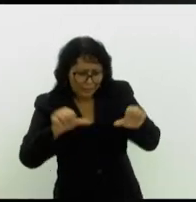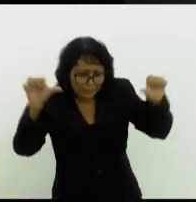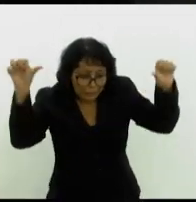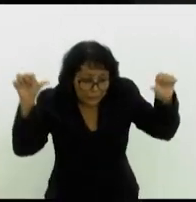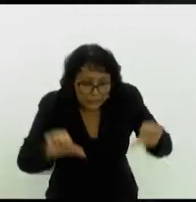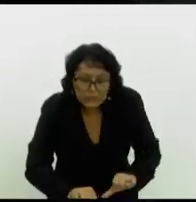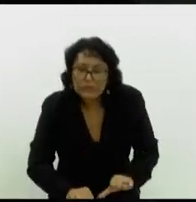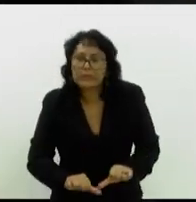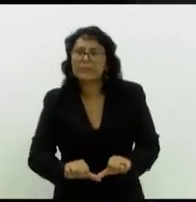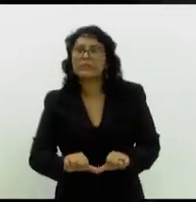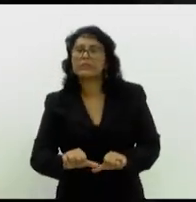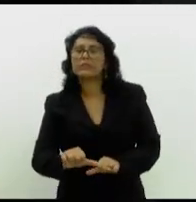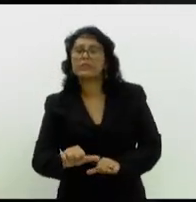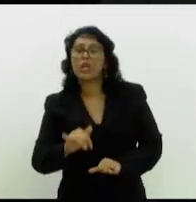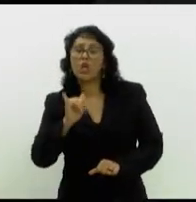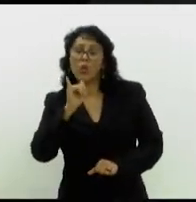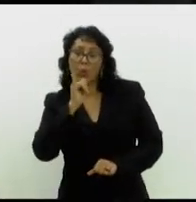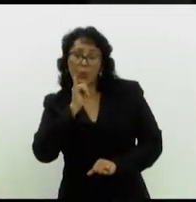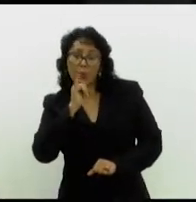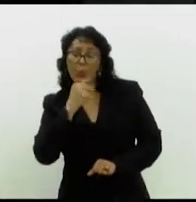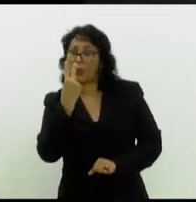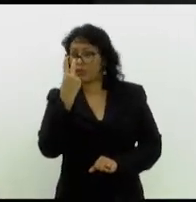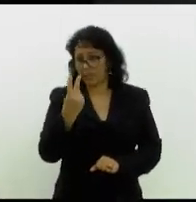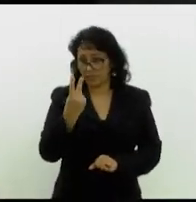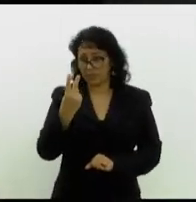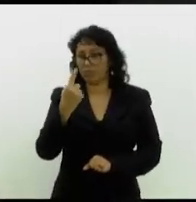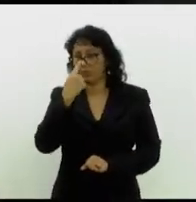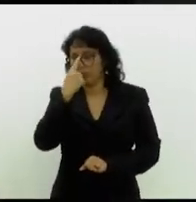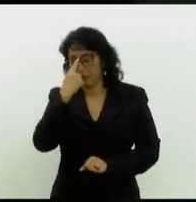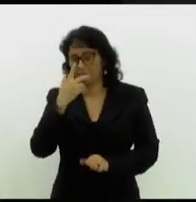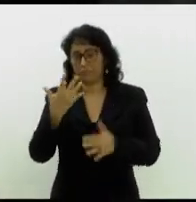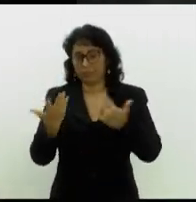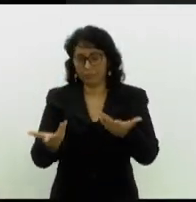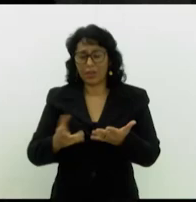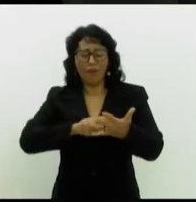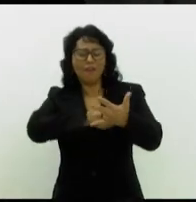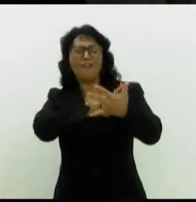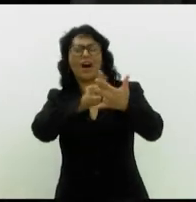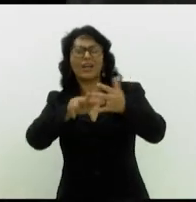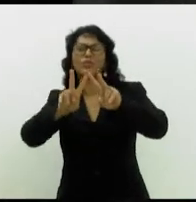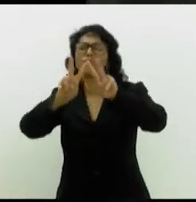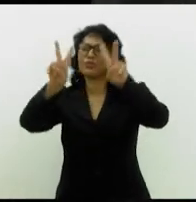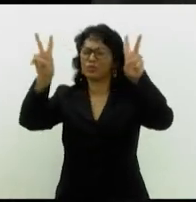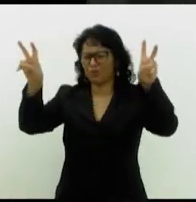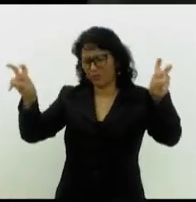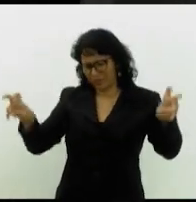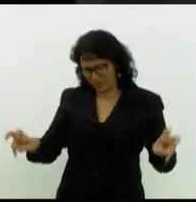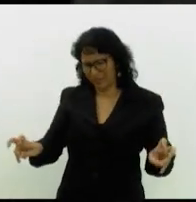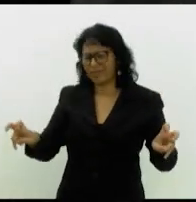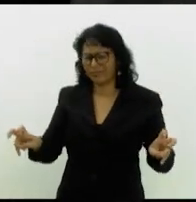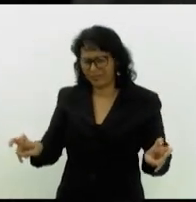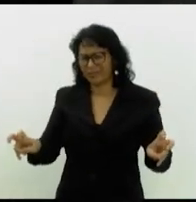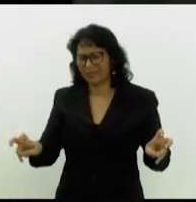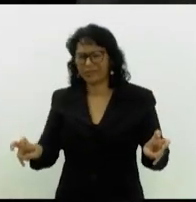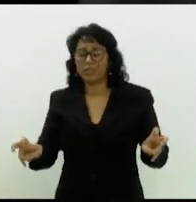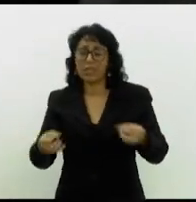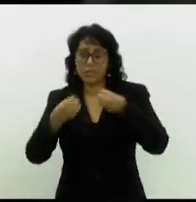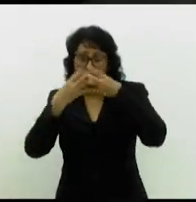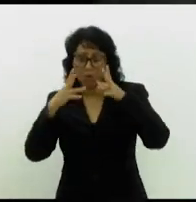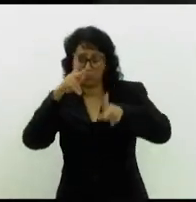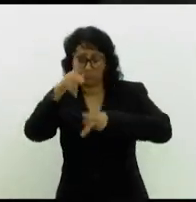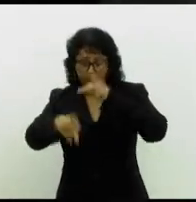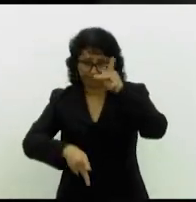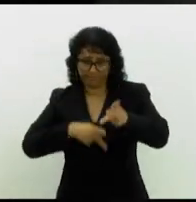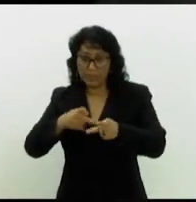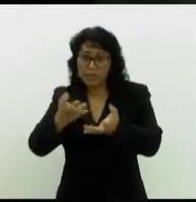dei dois exemplos podia falar da segurança podia falar de vários outros serviços essenciais pra população